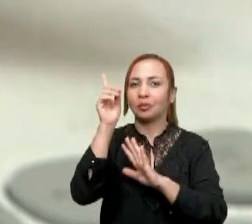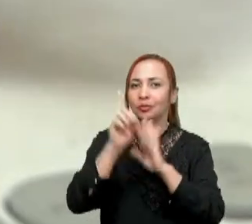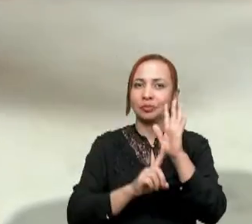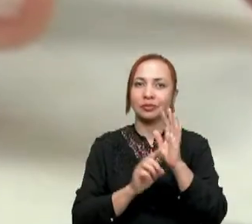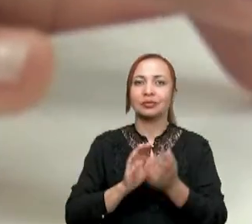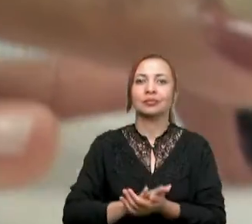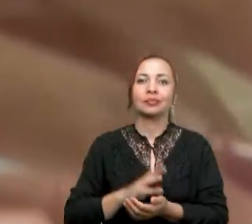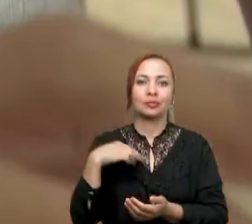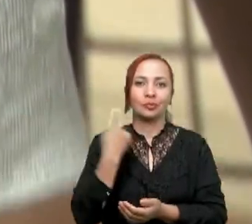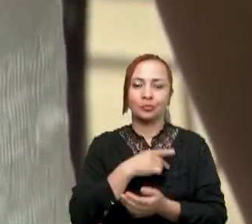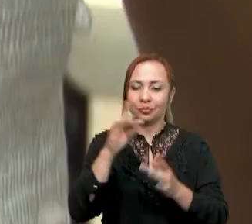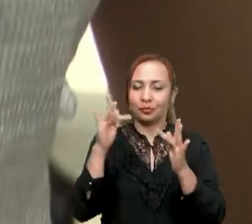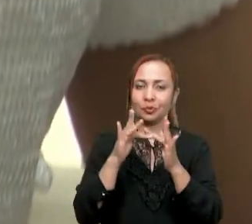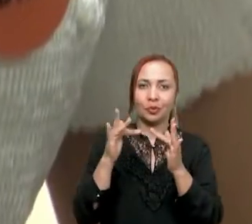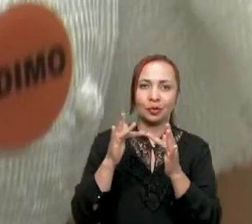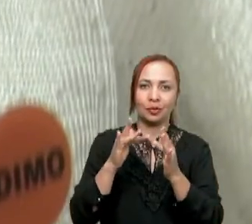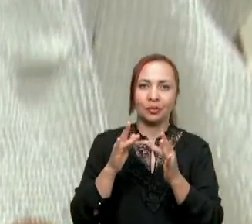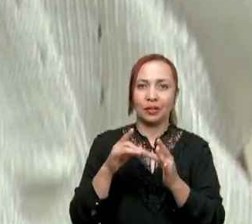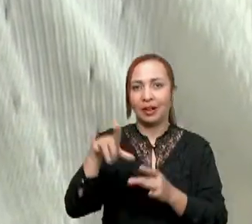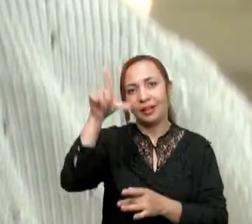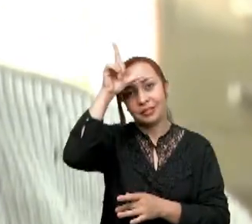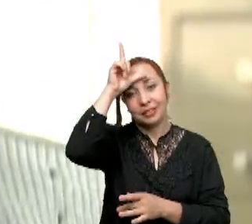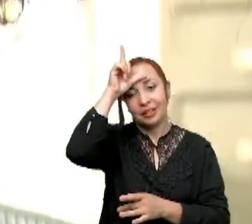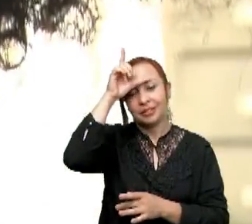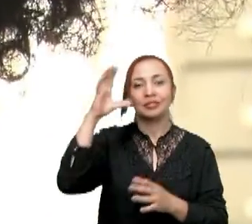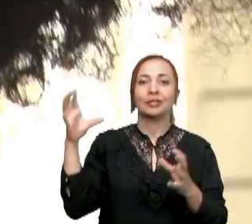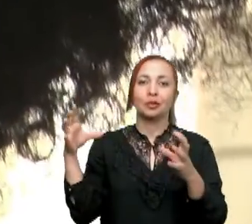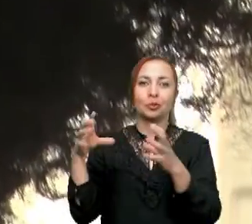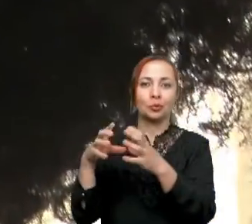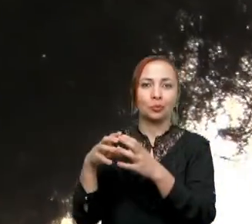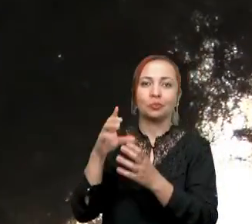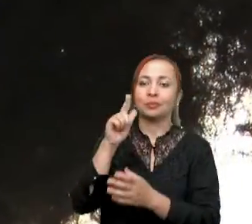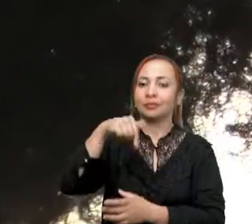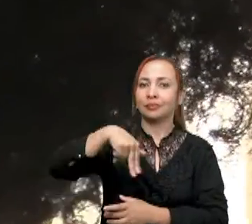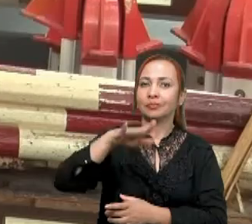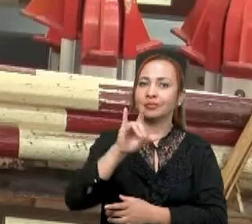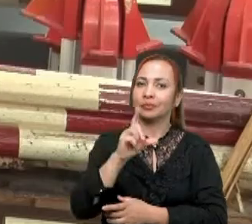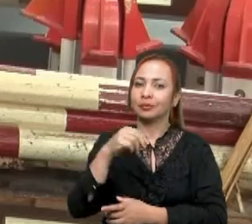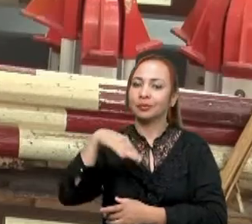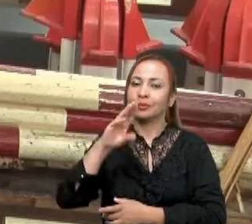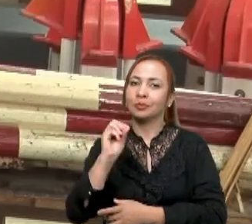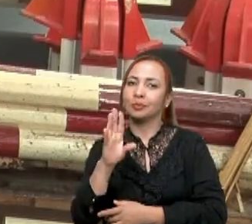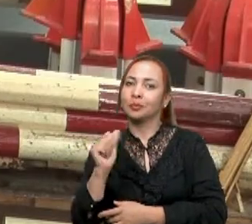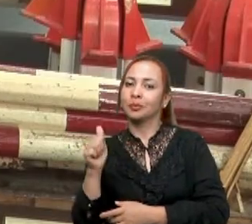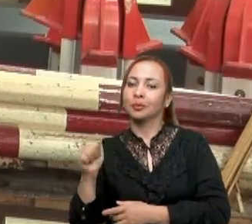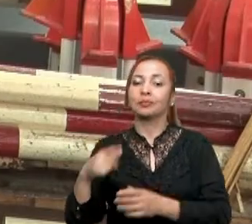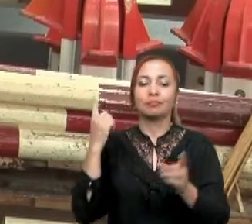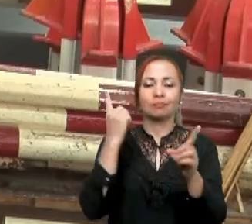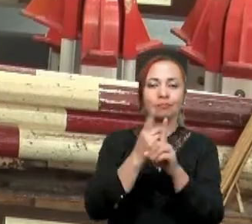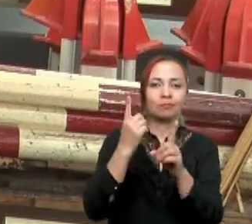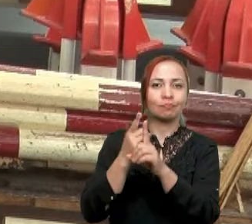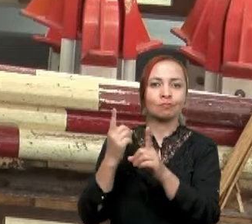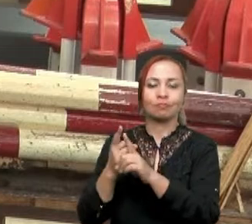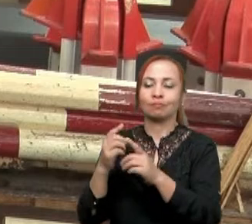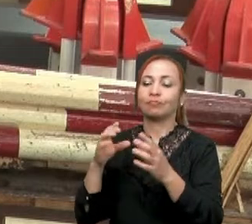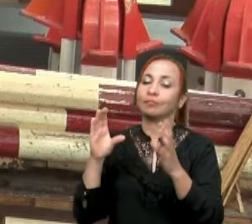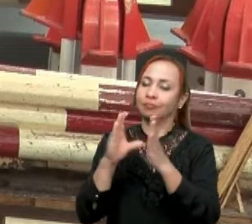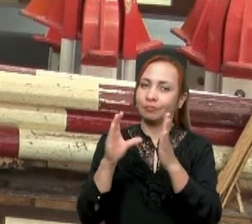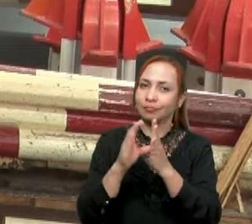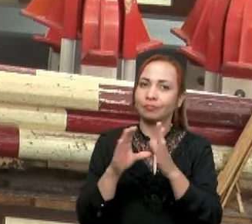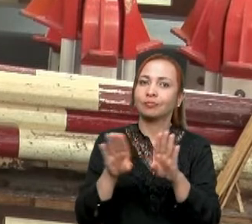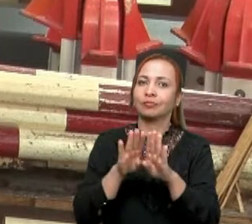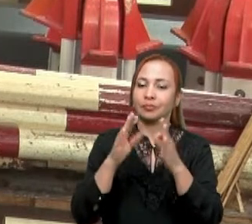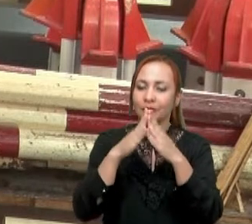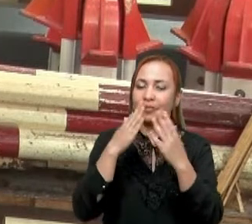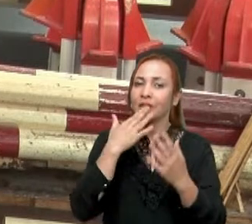a gente entrou em contato com as lideranças das Comunidades Quilombolas para conseguir os pontos tanto das Comunidades